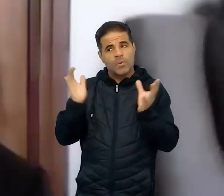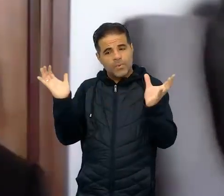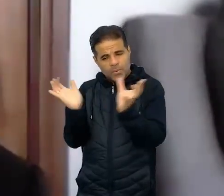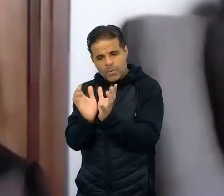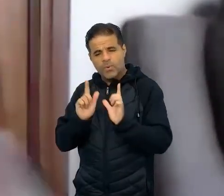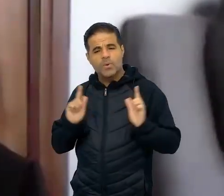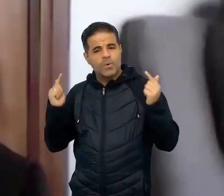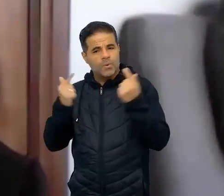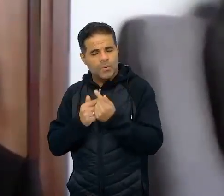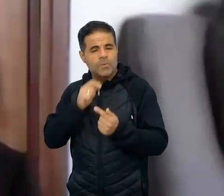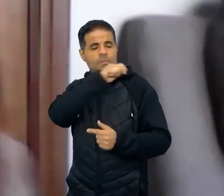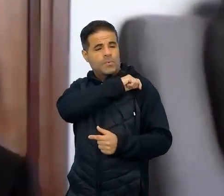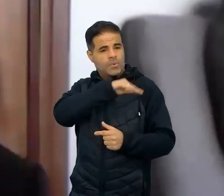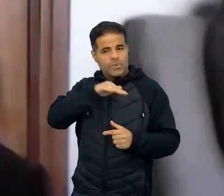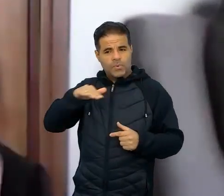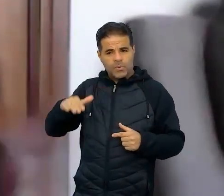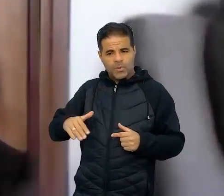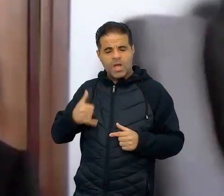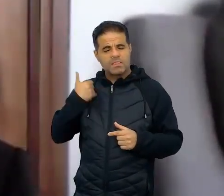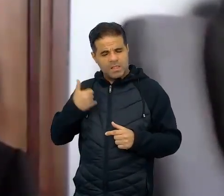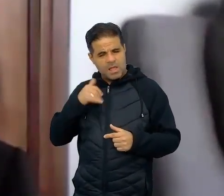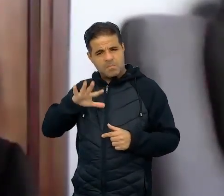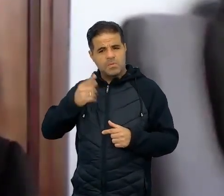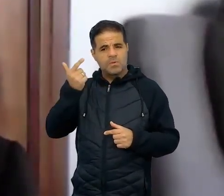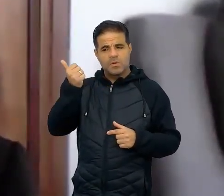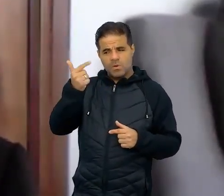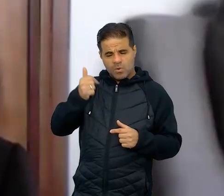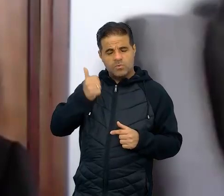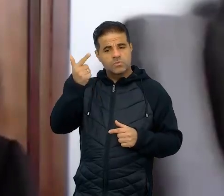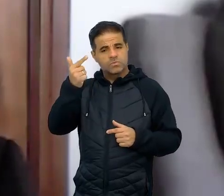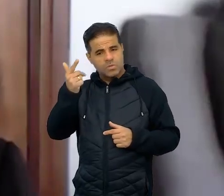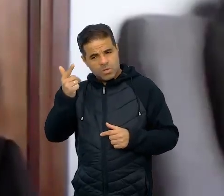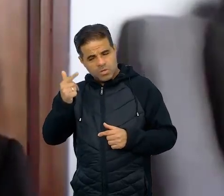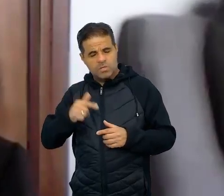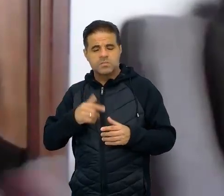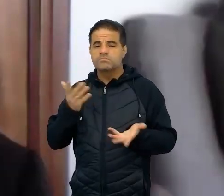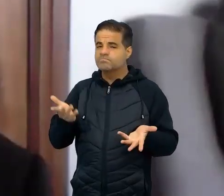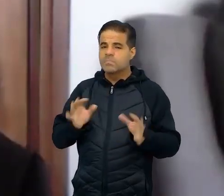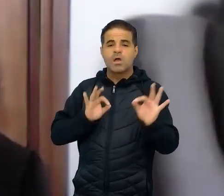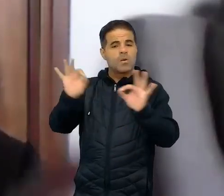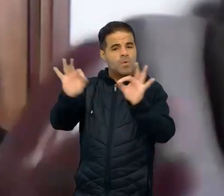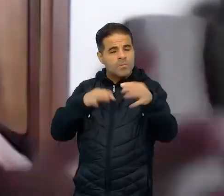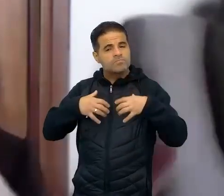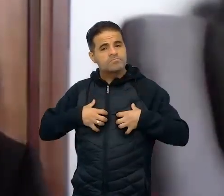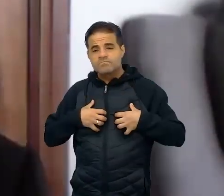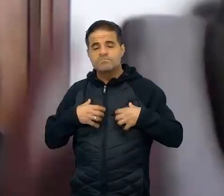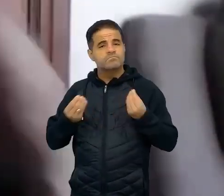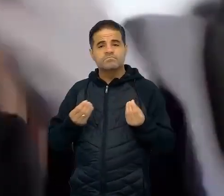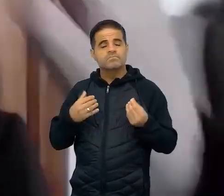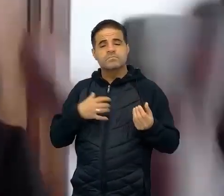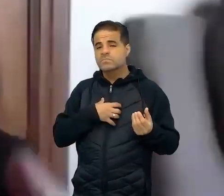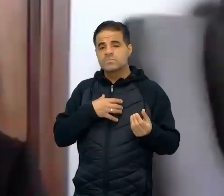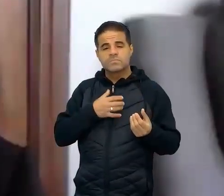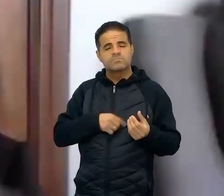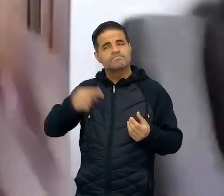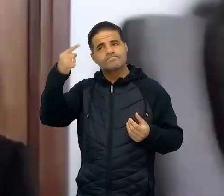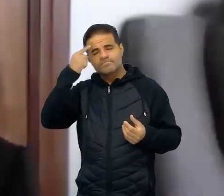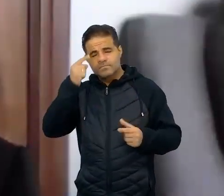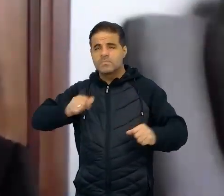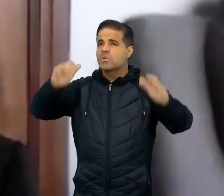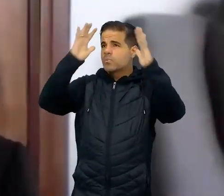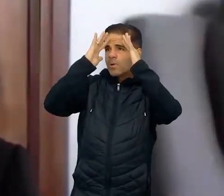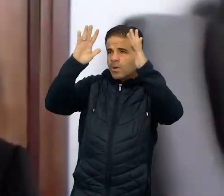de alunos onde a faixa etária é 11 anos, 11, 12 anos, né? Mas preparo de uma determinada forma, de uma